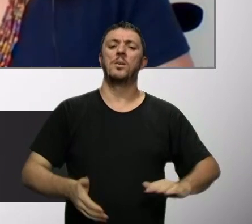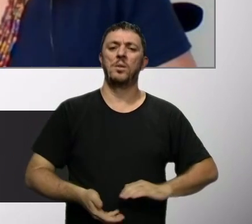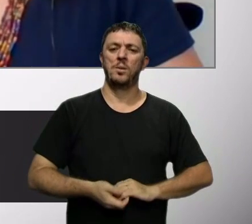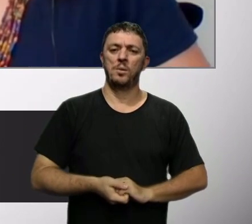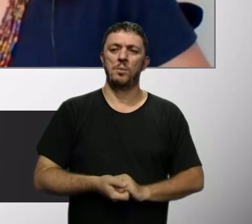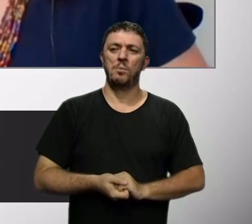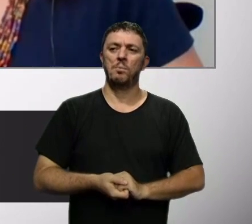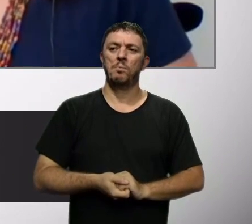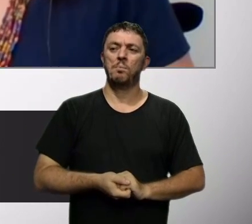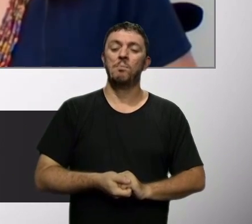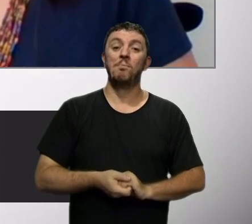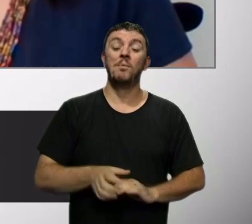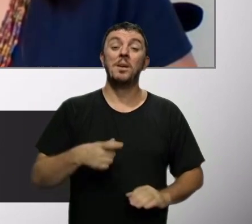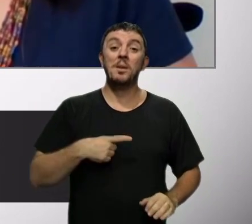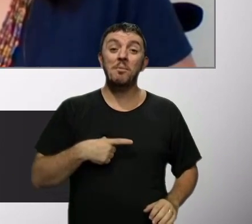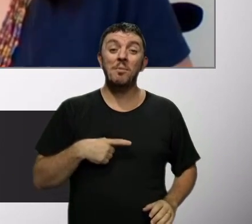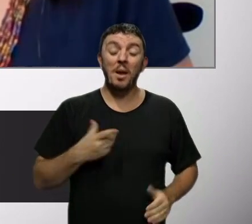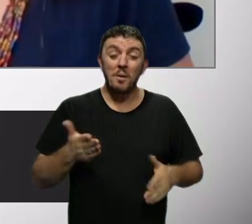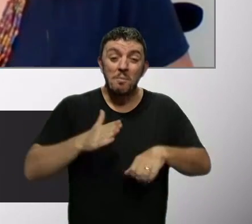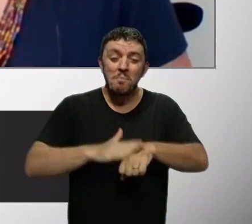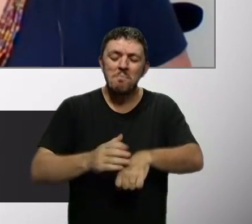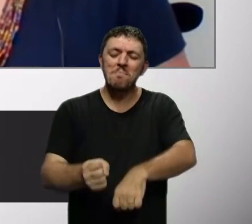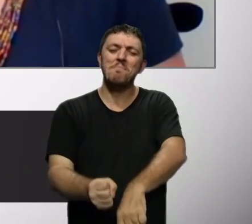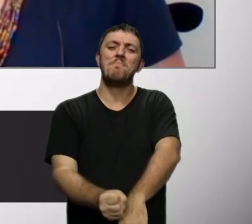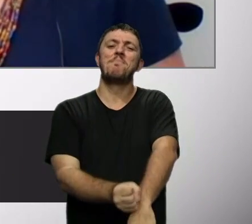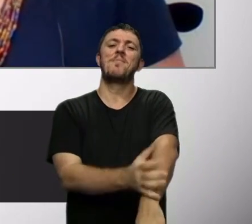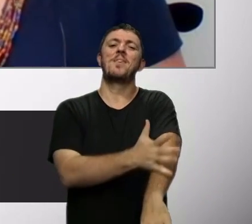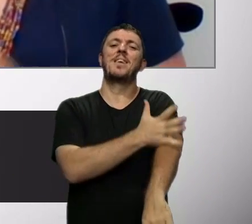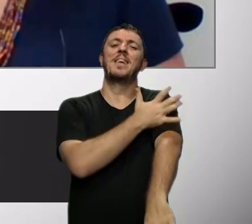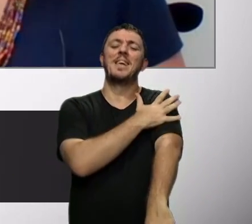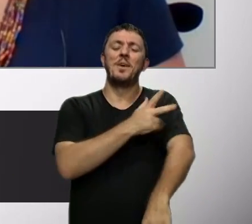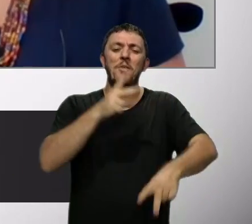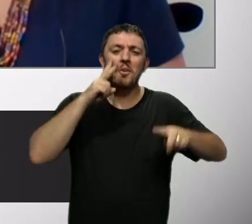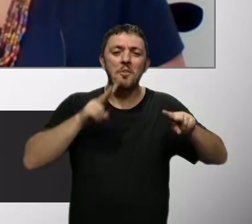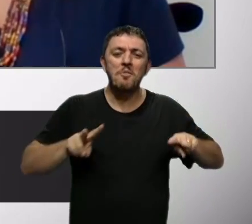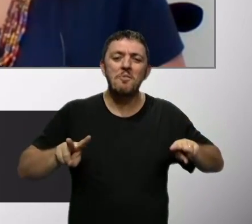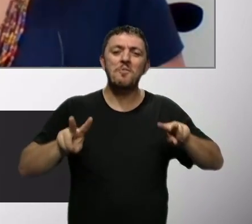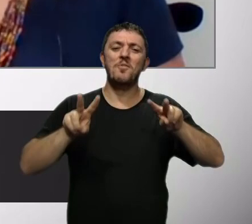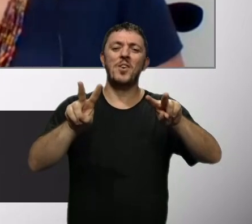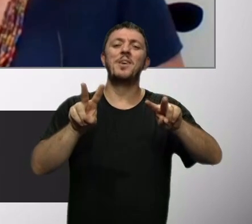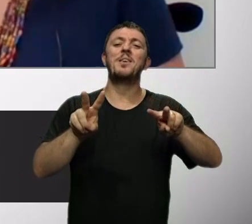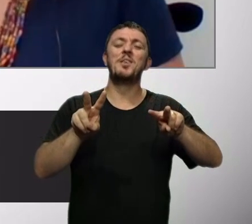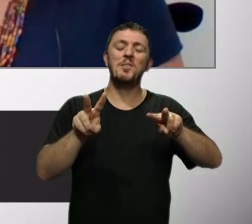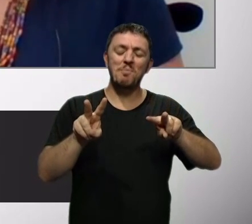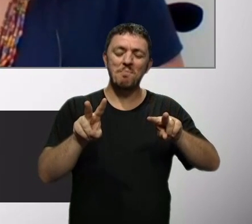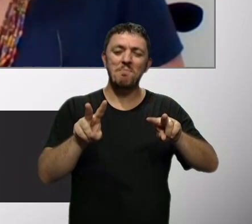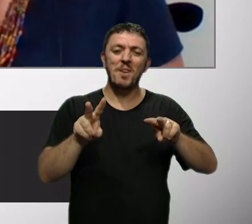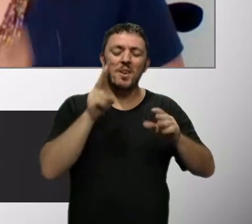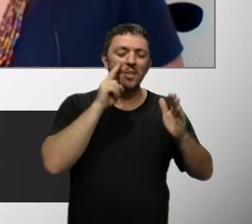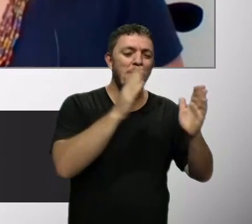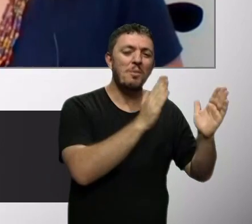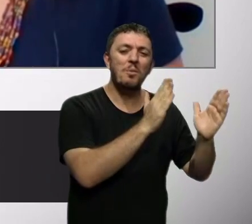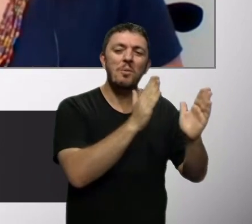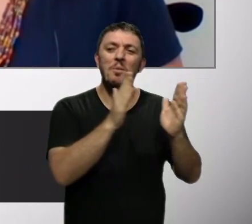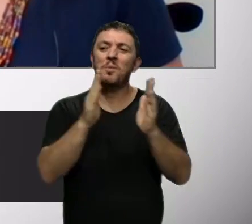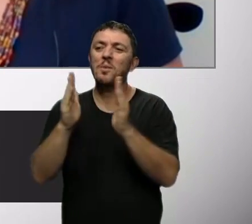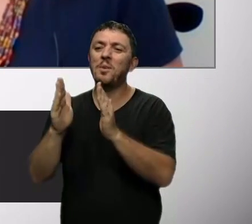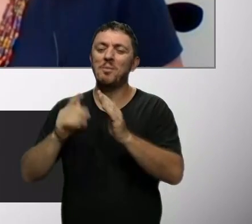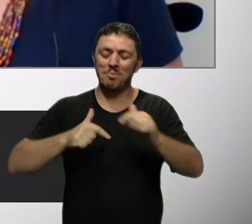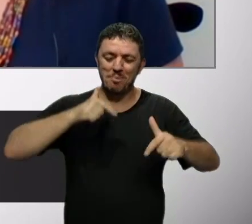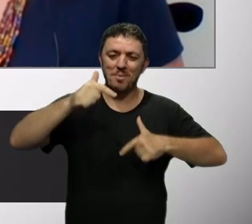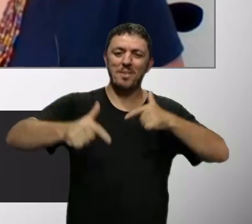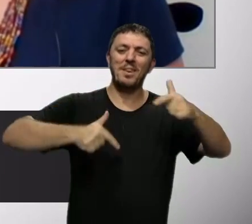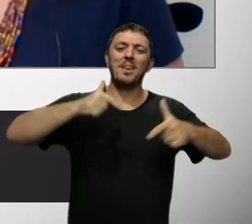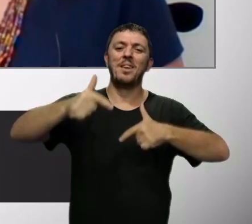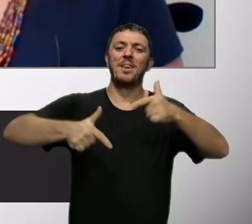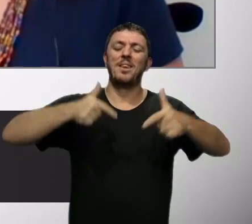Eu estou aqui emocionadíssima acompanhando todo esse trabalho que vocês